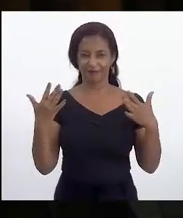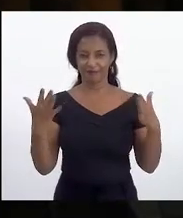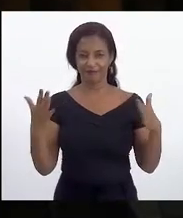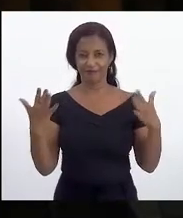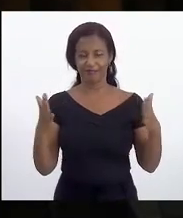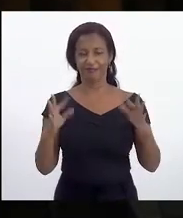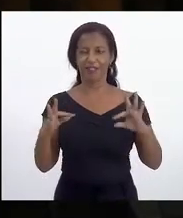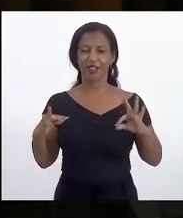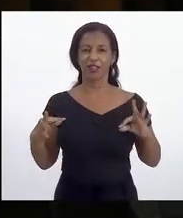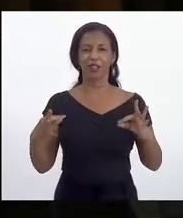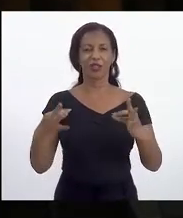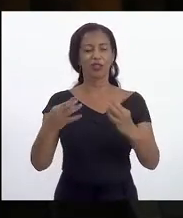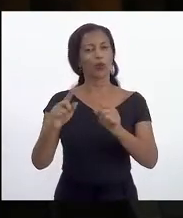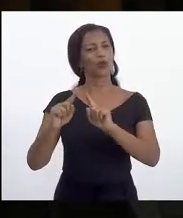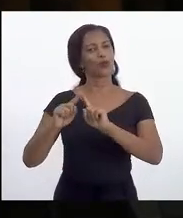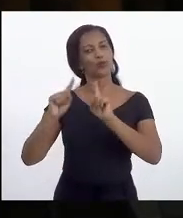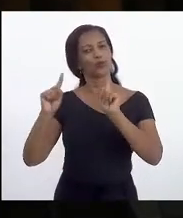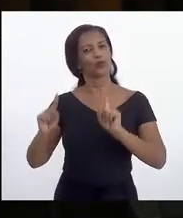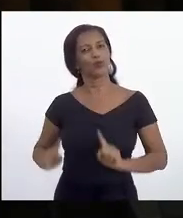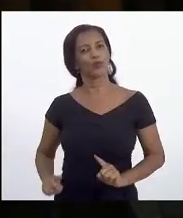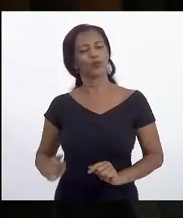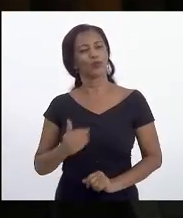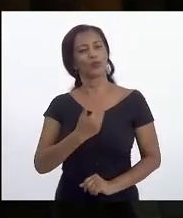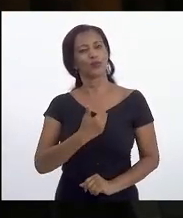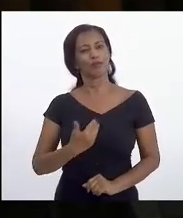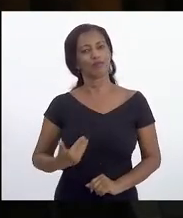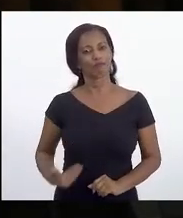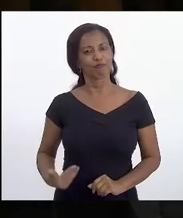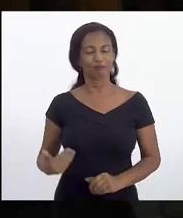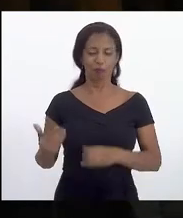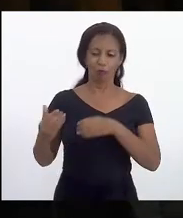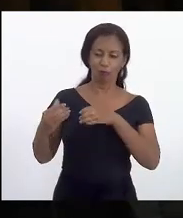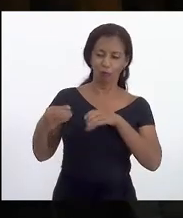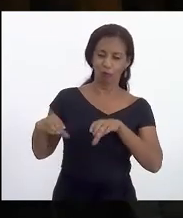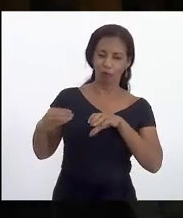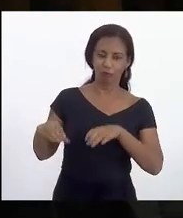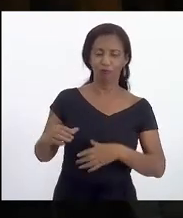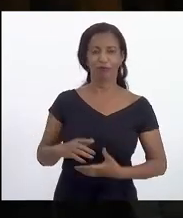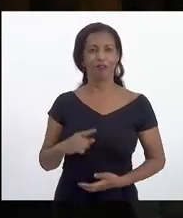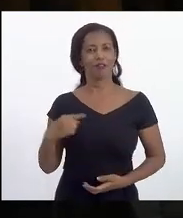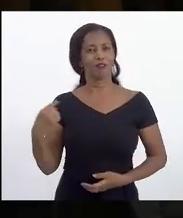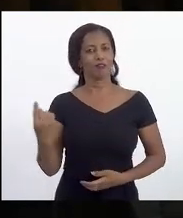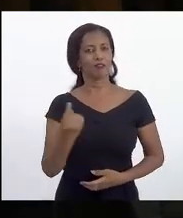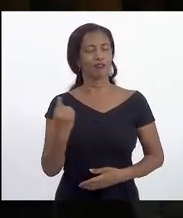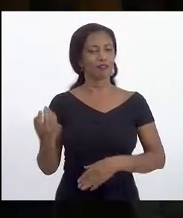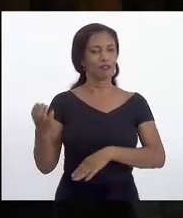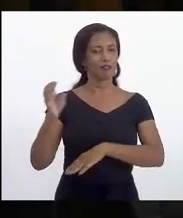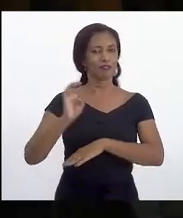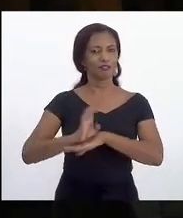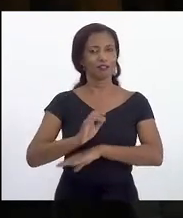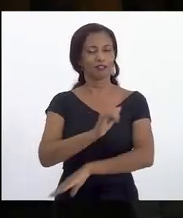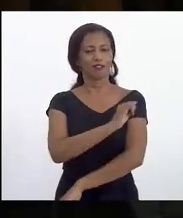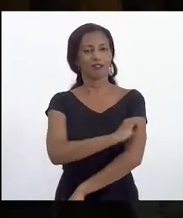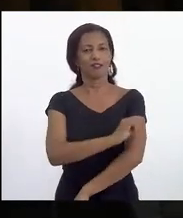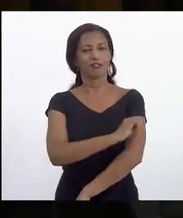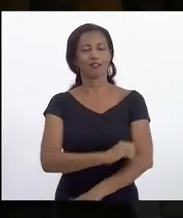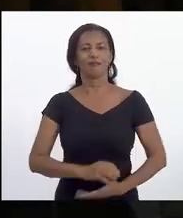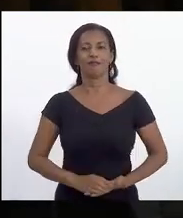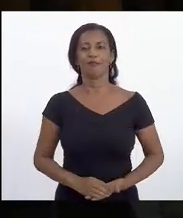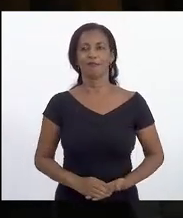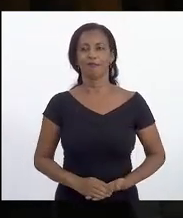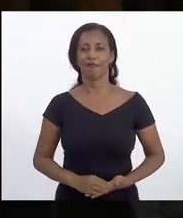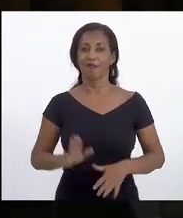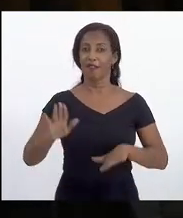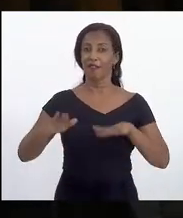a todos os funcionários públicos do nosso Estado do Rio de Janeiro